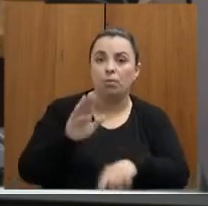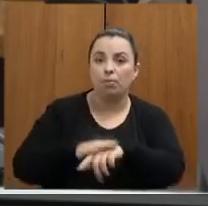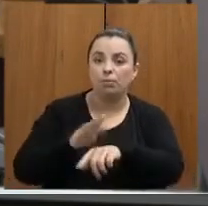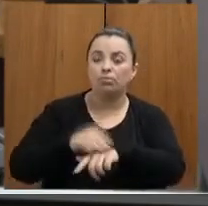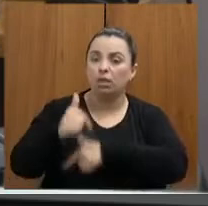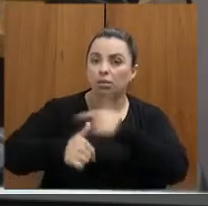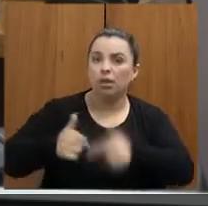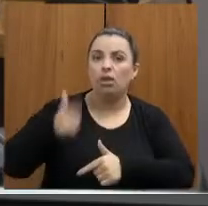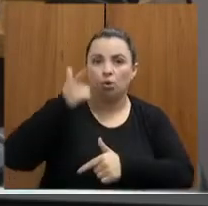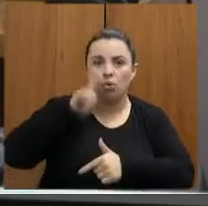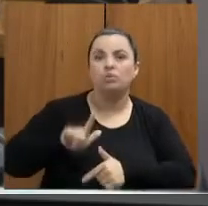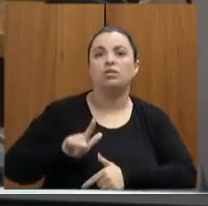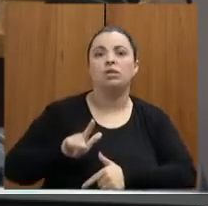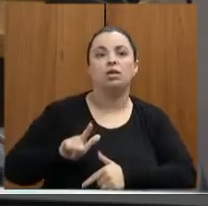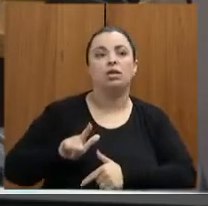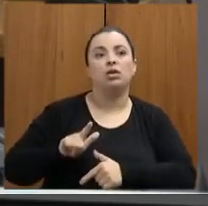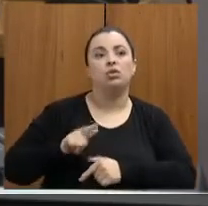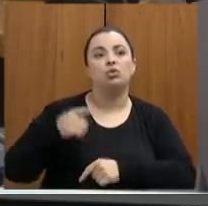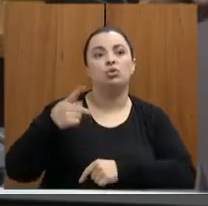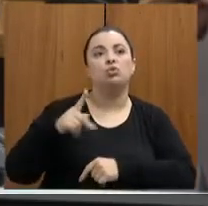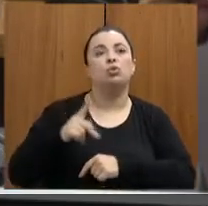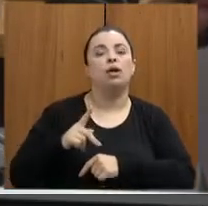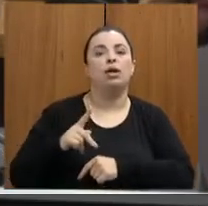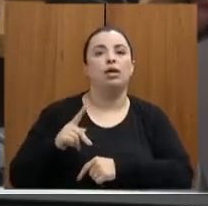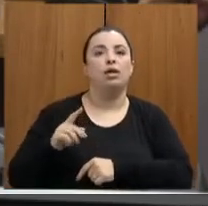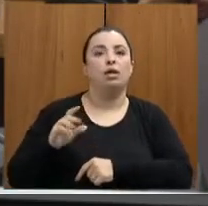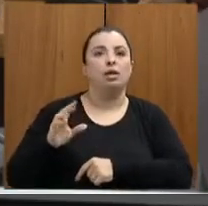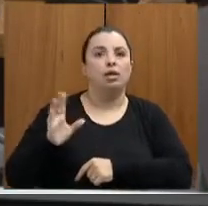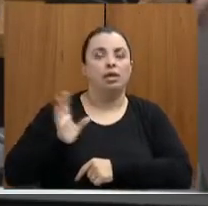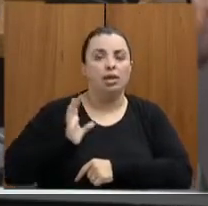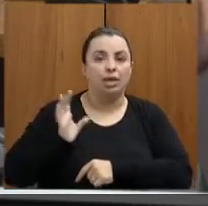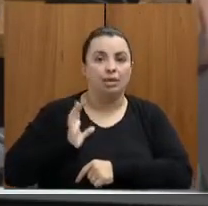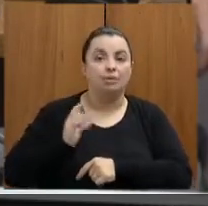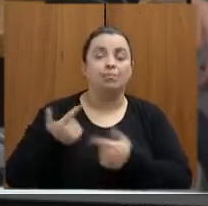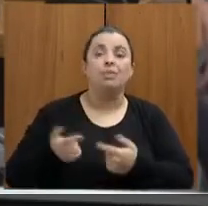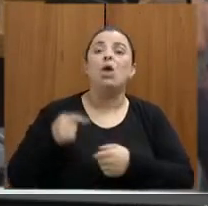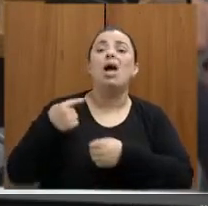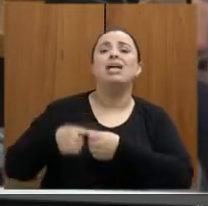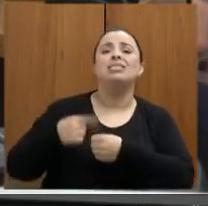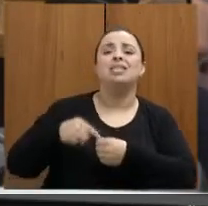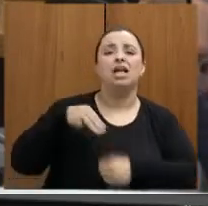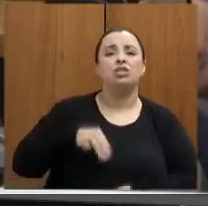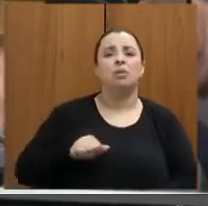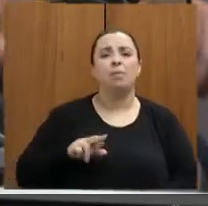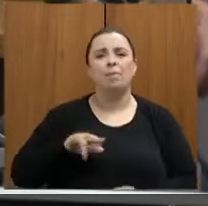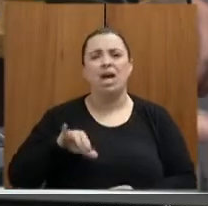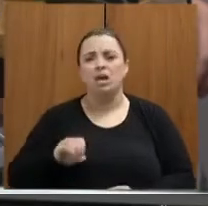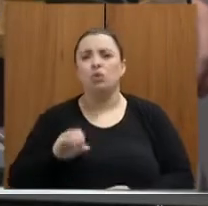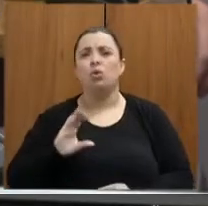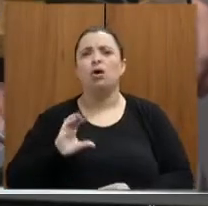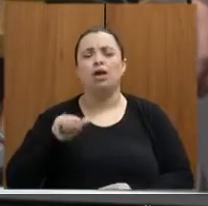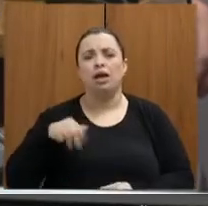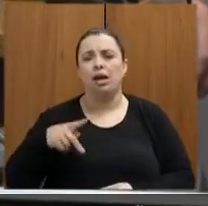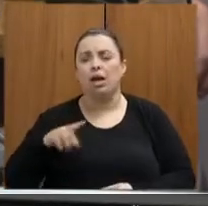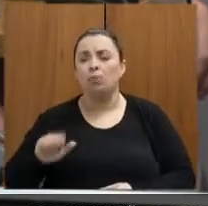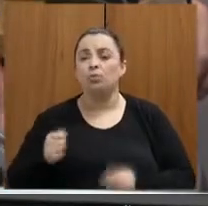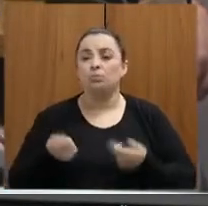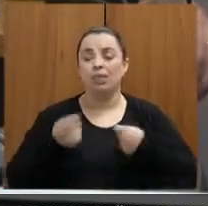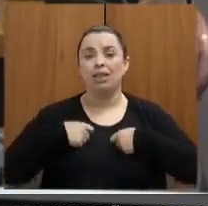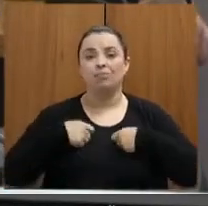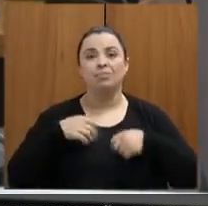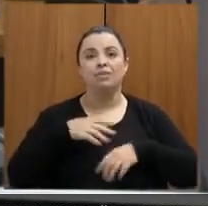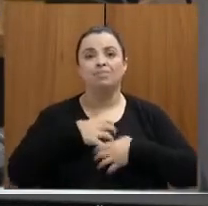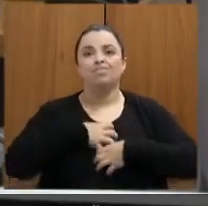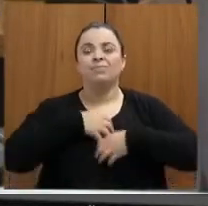me me deixa um pouco assim mas mas vou falar se mais feliz que tiver com as famílias eles vão passando de Cultura para o outro